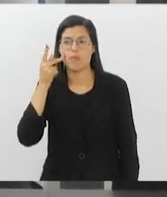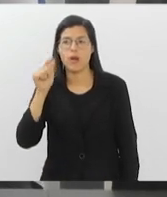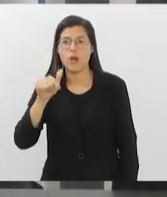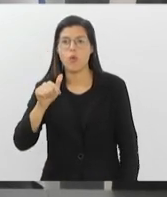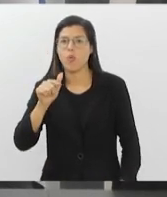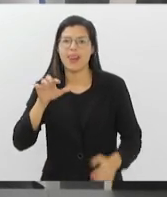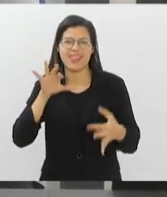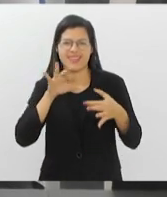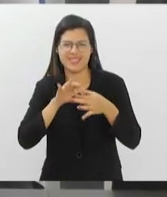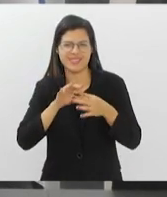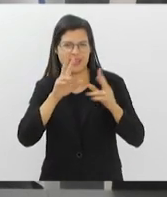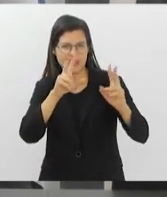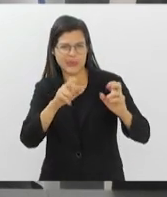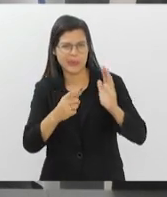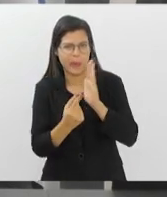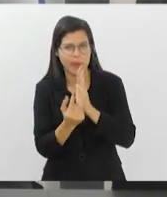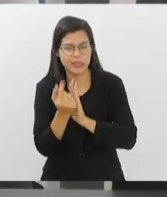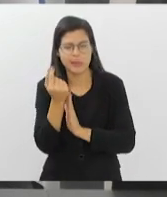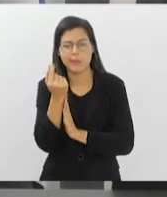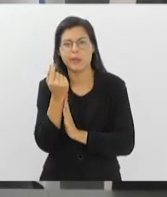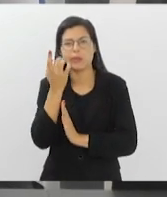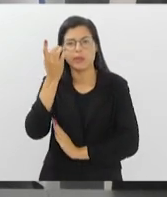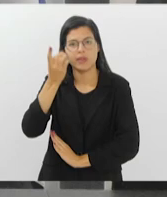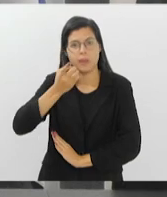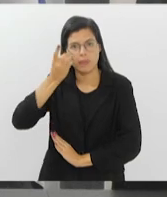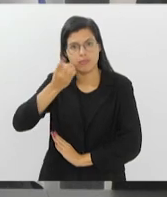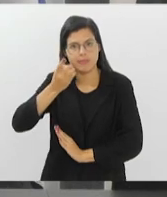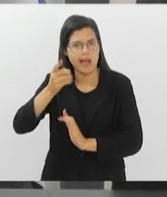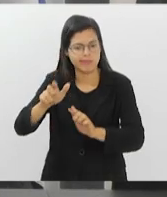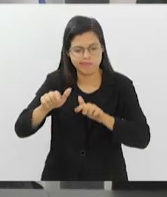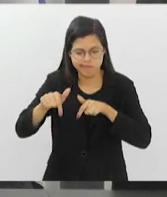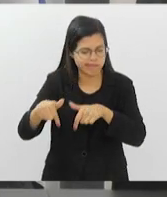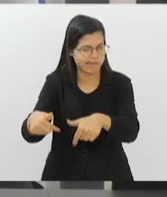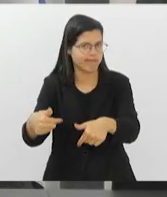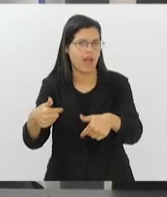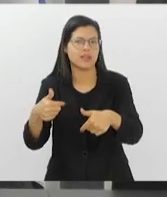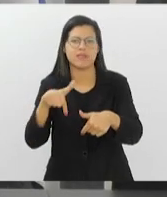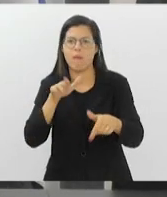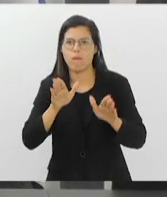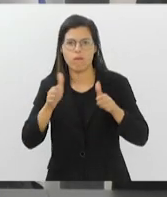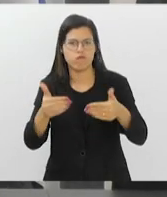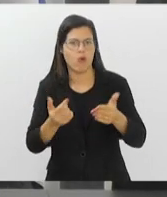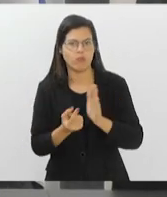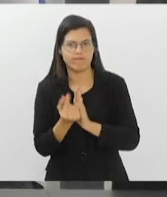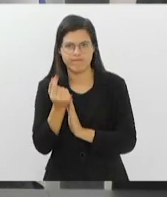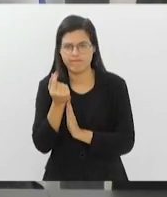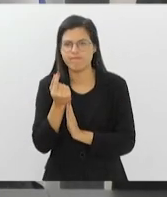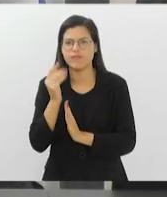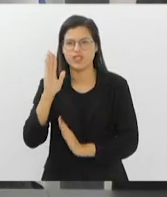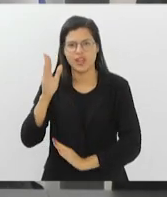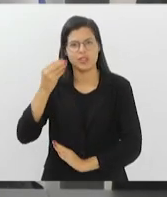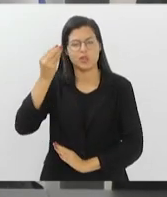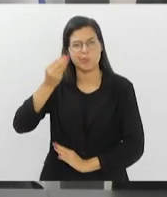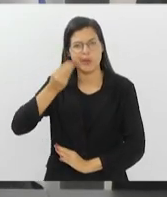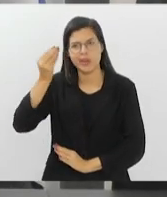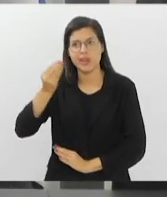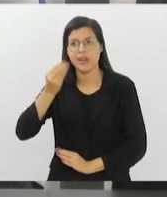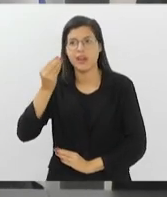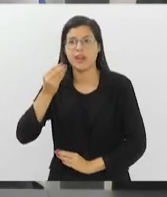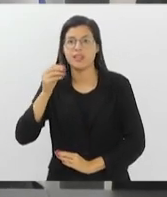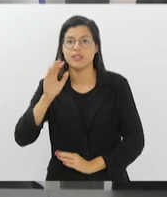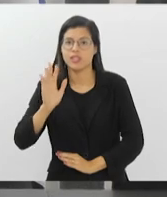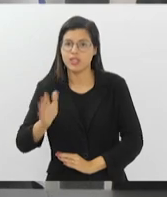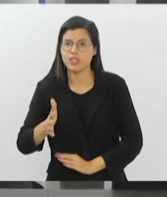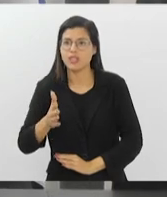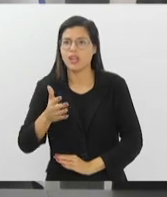ao orçamento aqui nessa casa, é o deputado que mais atua nessa pauta, decano nosso, foi vice-governador do Estado.